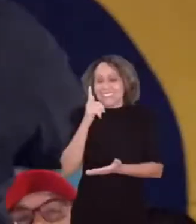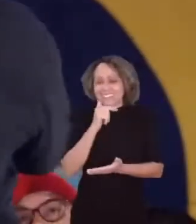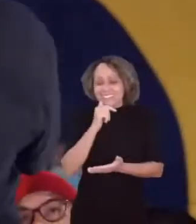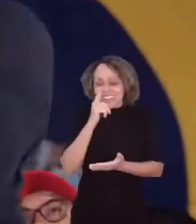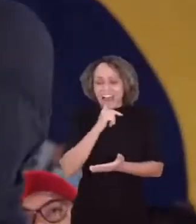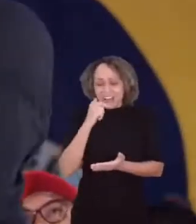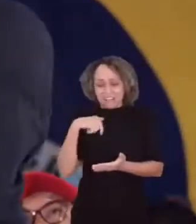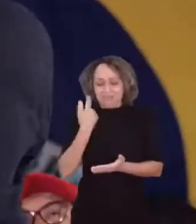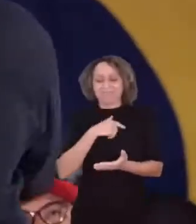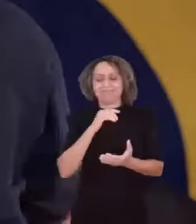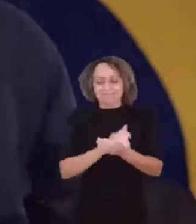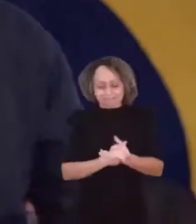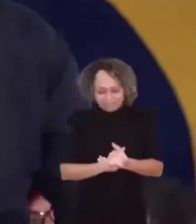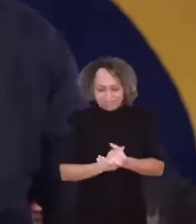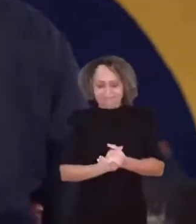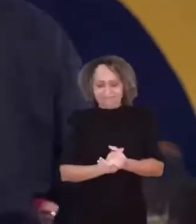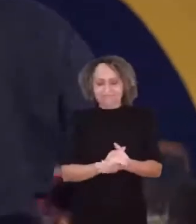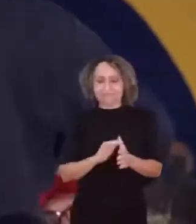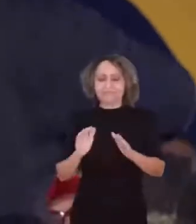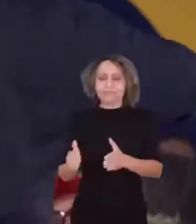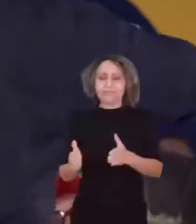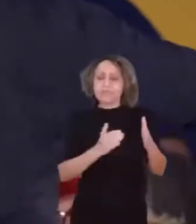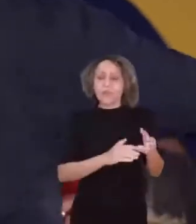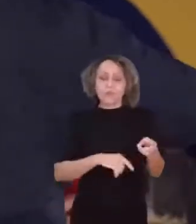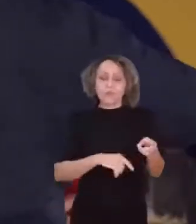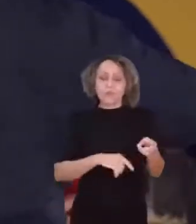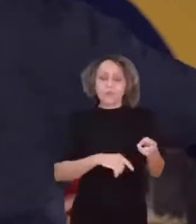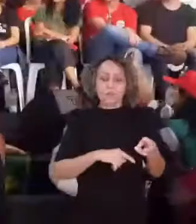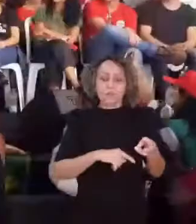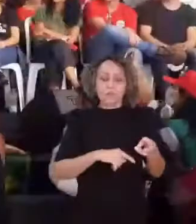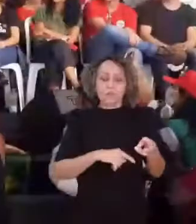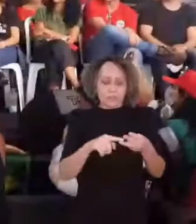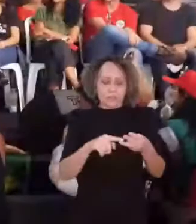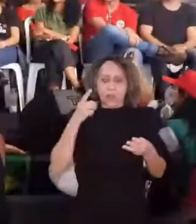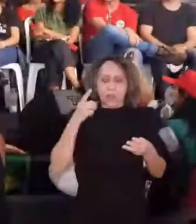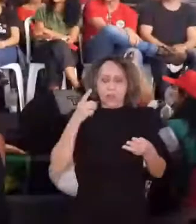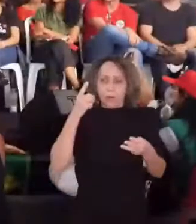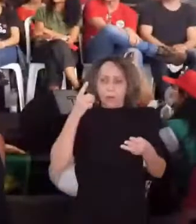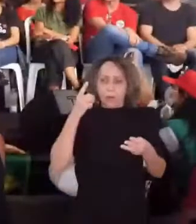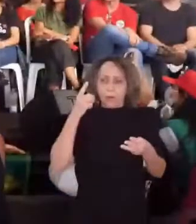tem 3 deputados federais, aqui tem deputados estaduais.